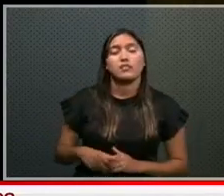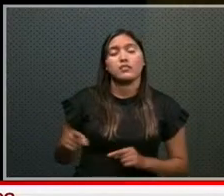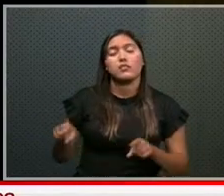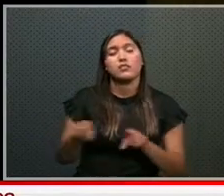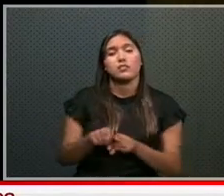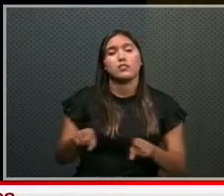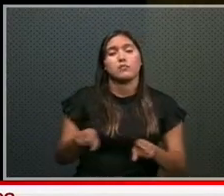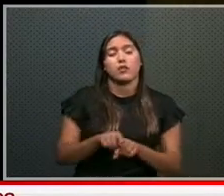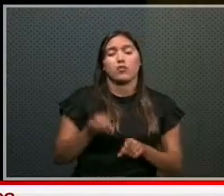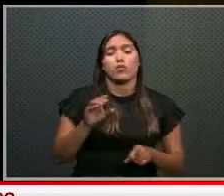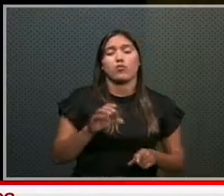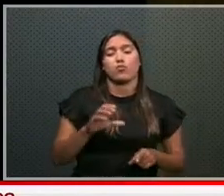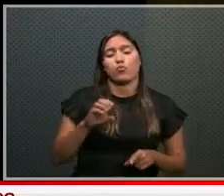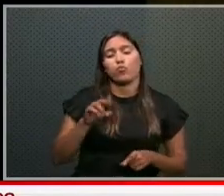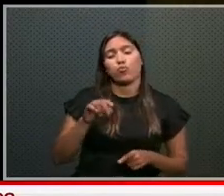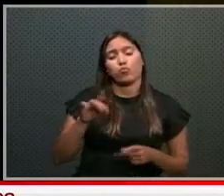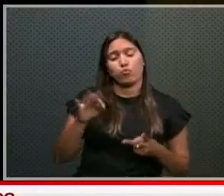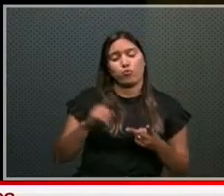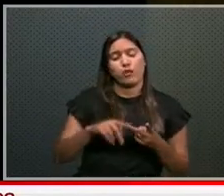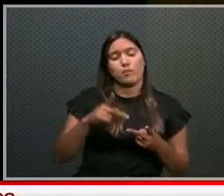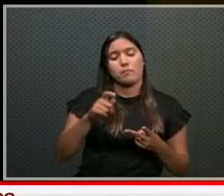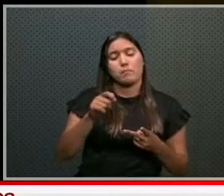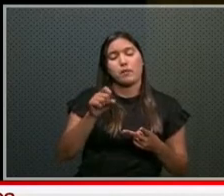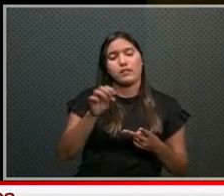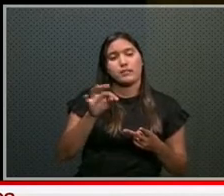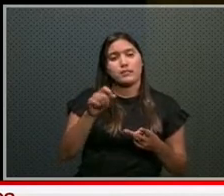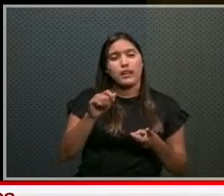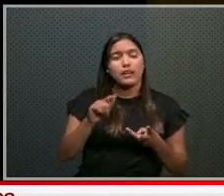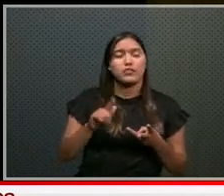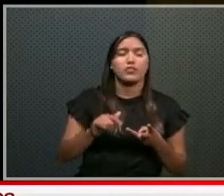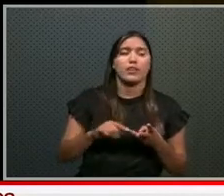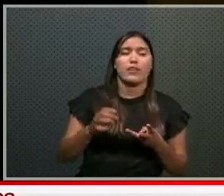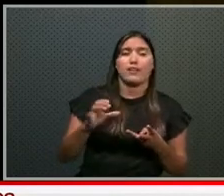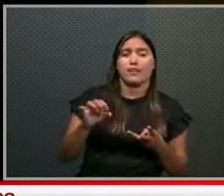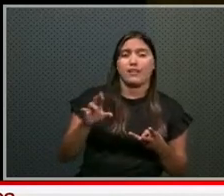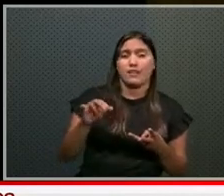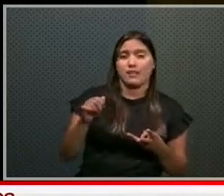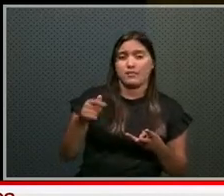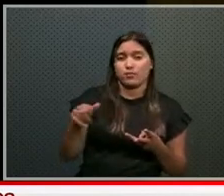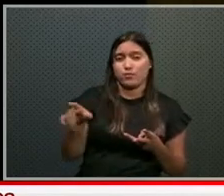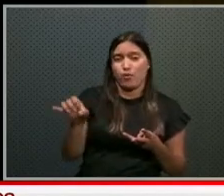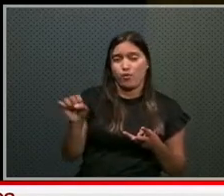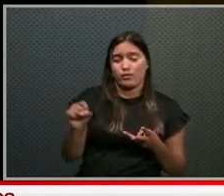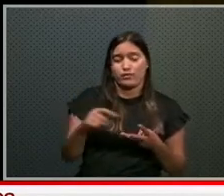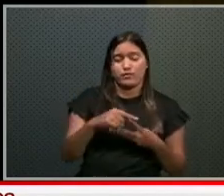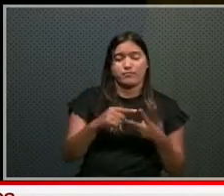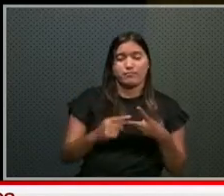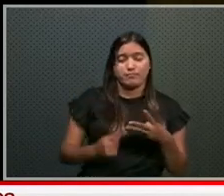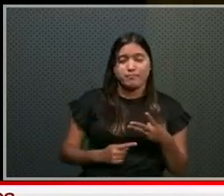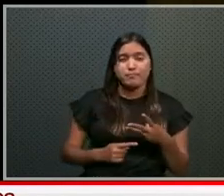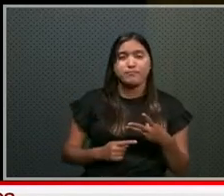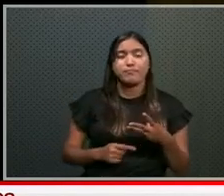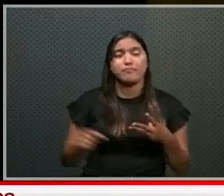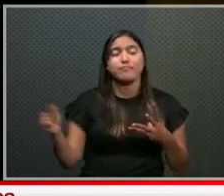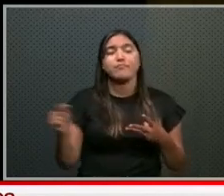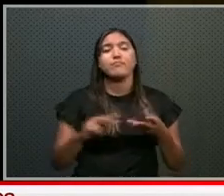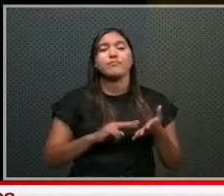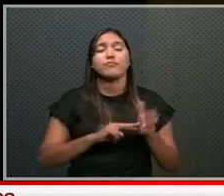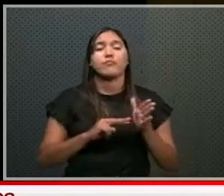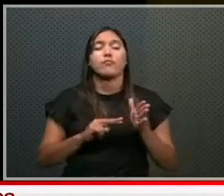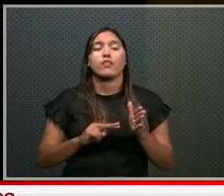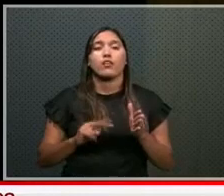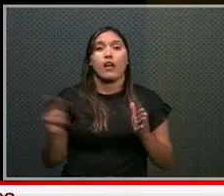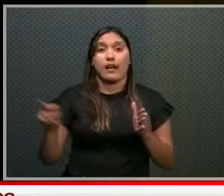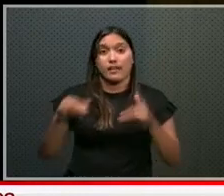culturas para as pastagens para as criações nós temos que lembrar por exemplo que o rebanho do Estado como eu já antecipay ele representa o segundo